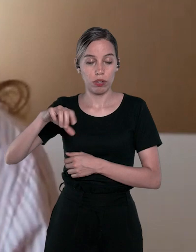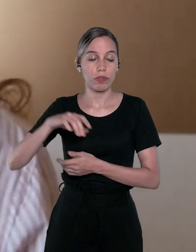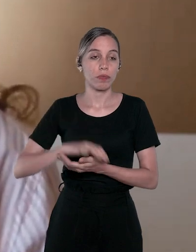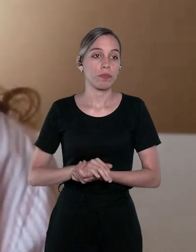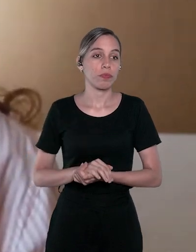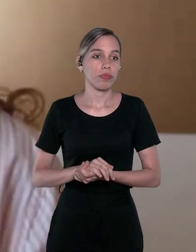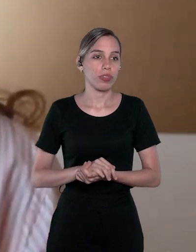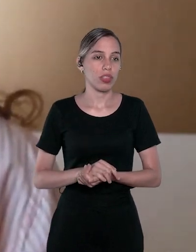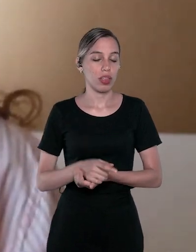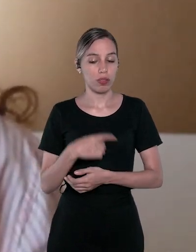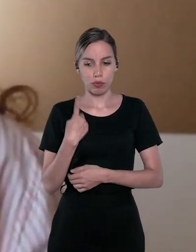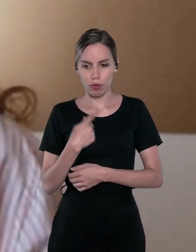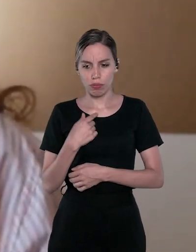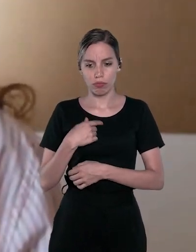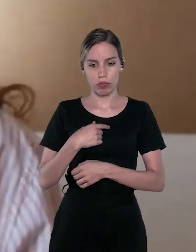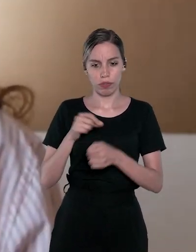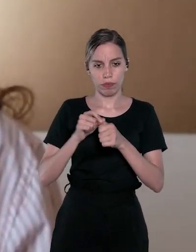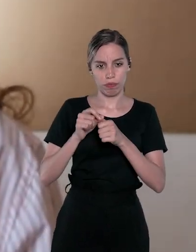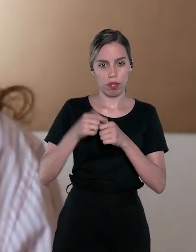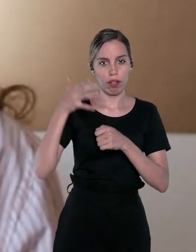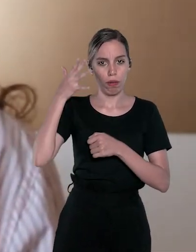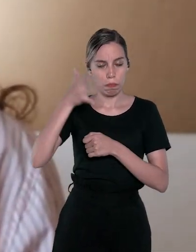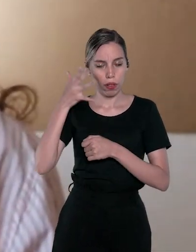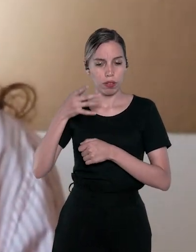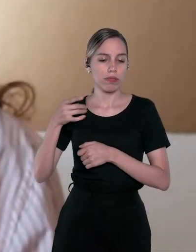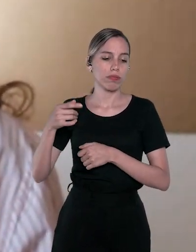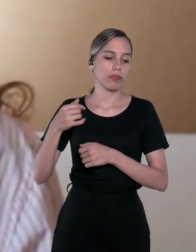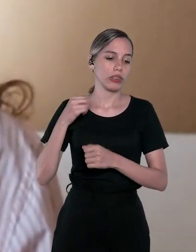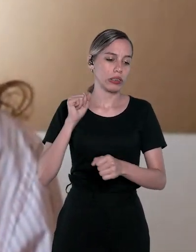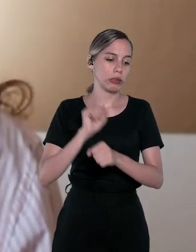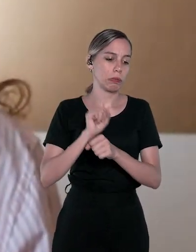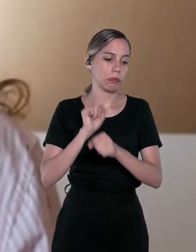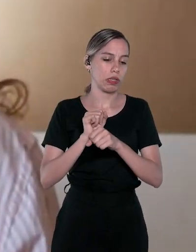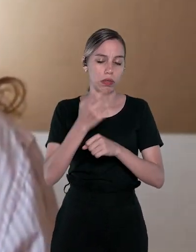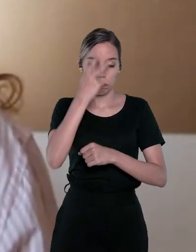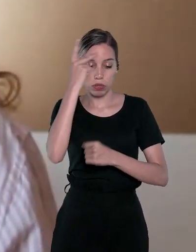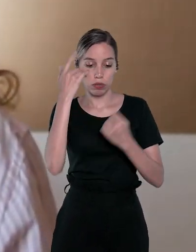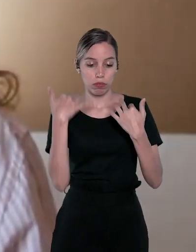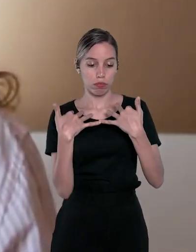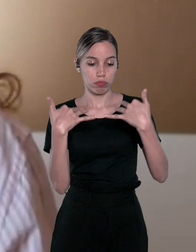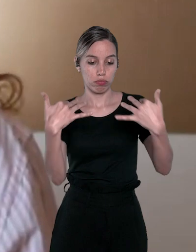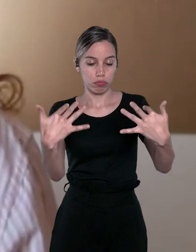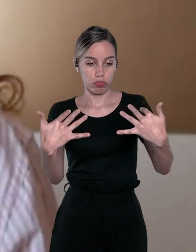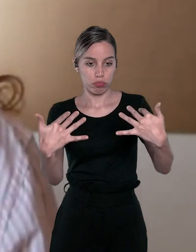né? Será que alguém vai assistir esse programa da gente falando aqui de literatura?